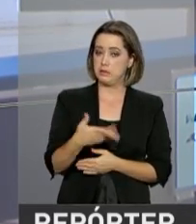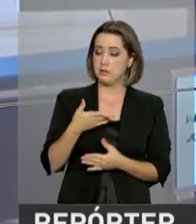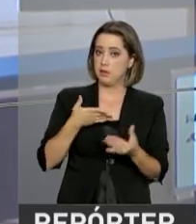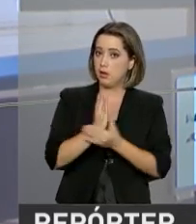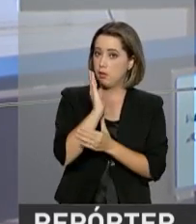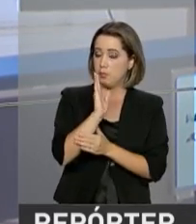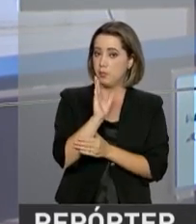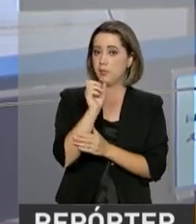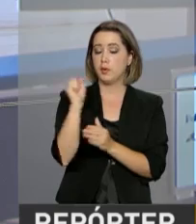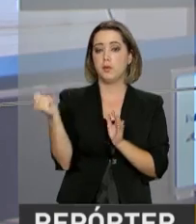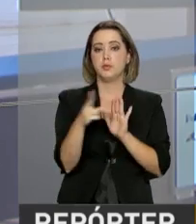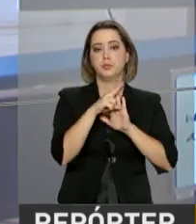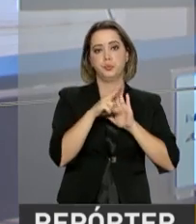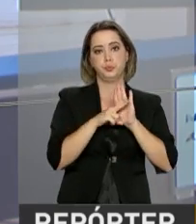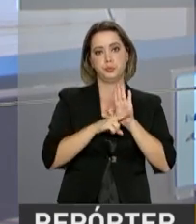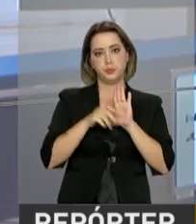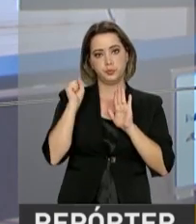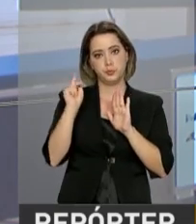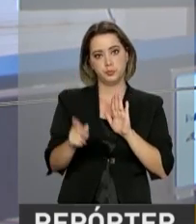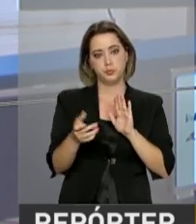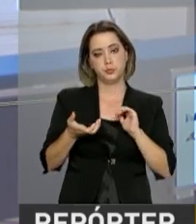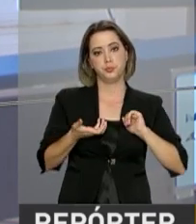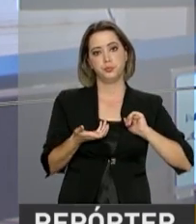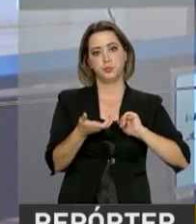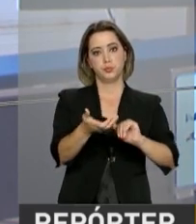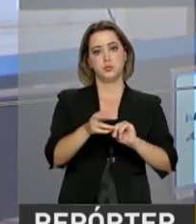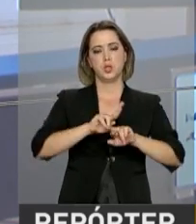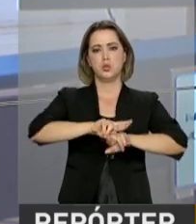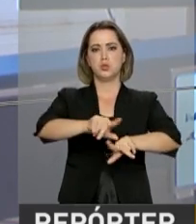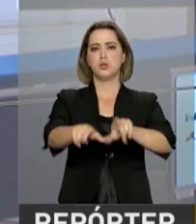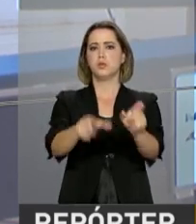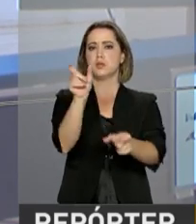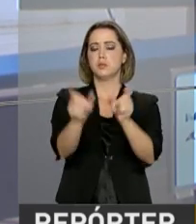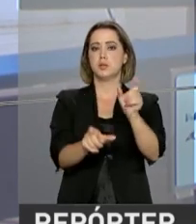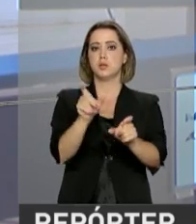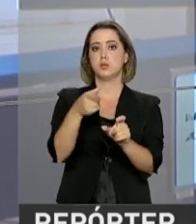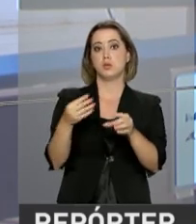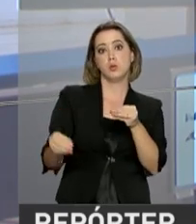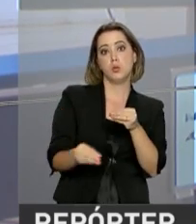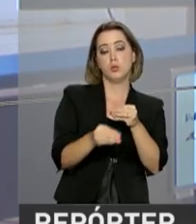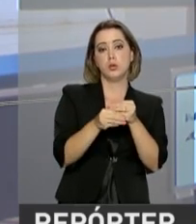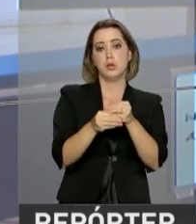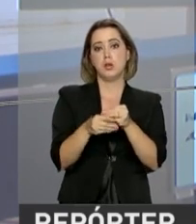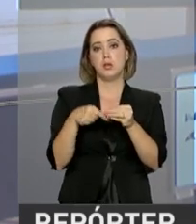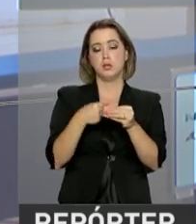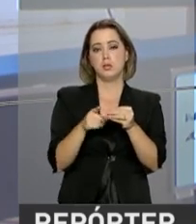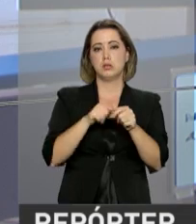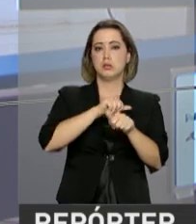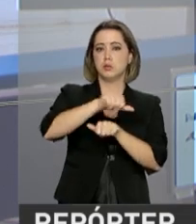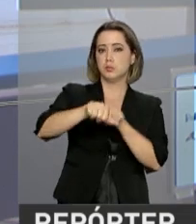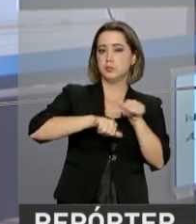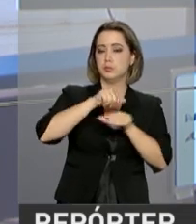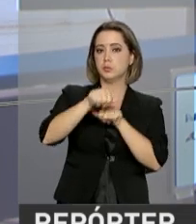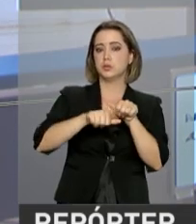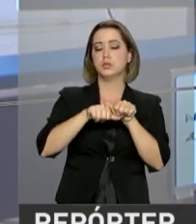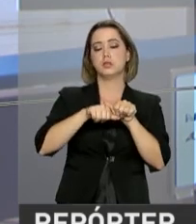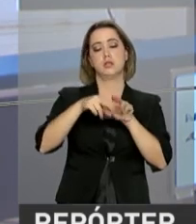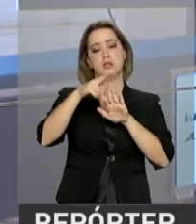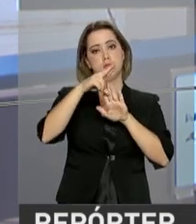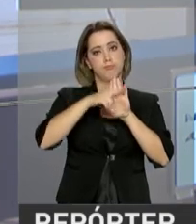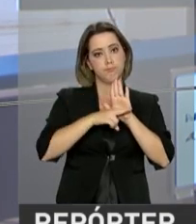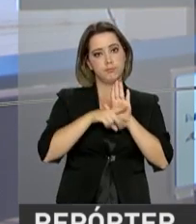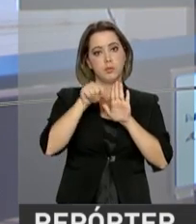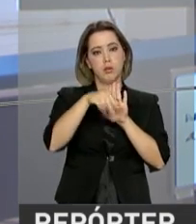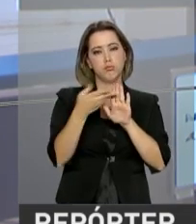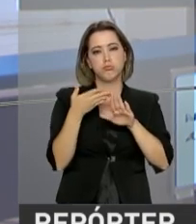da Previdência seja aprovada pelo Congresso Nacional, muitos segurados vão ser enquadrados nas regras de transição, que criam uma